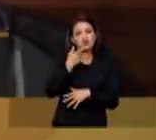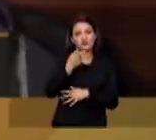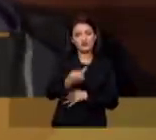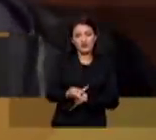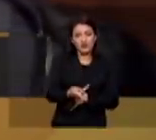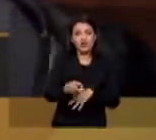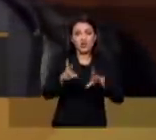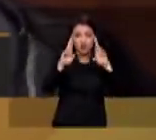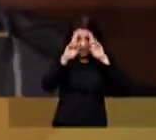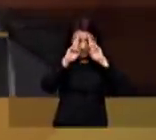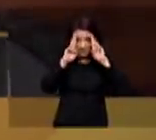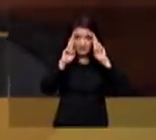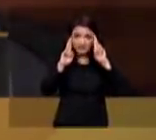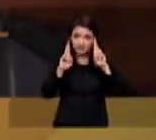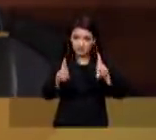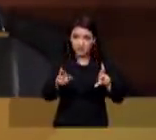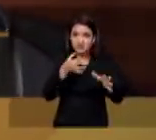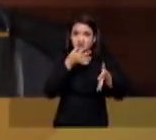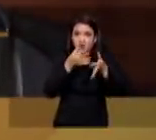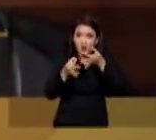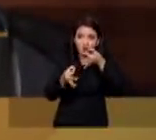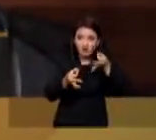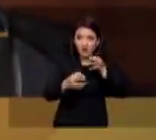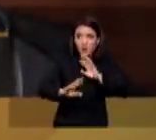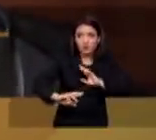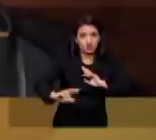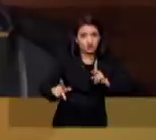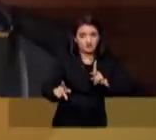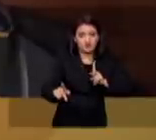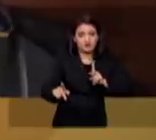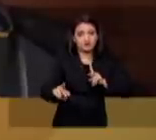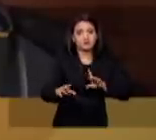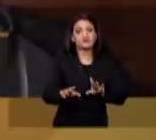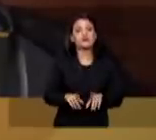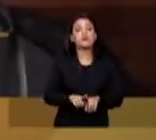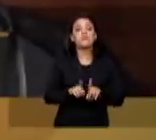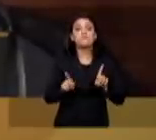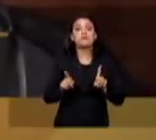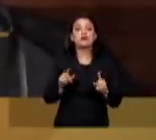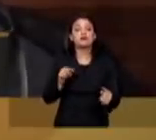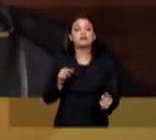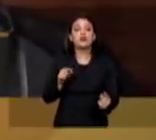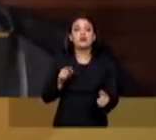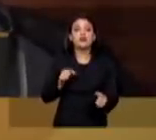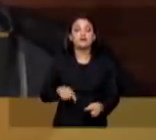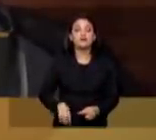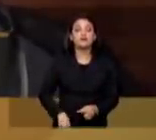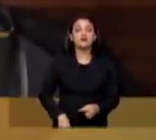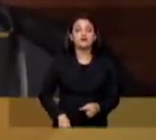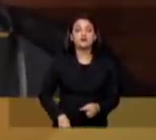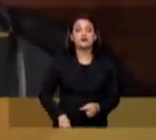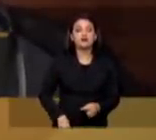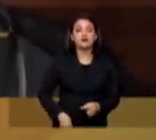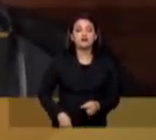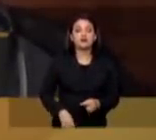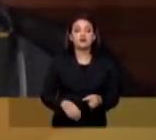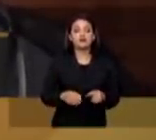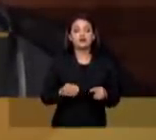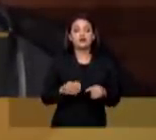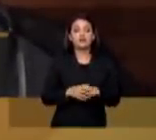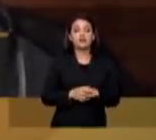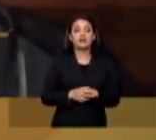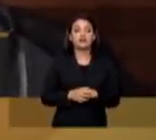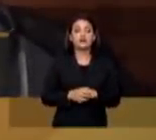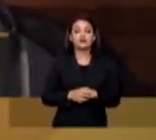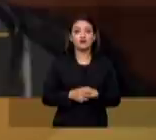devido respeito das percepções em sentido diverso. A pretensão de declaração de incompetência foi